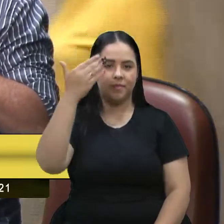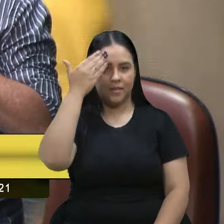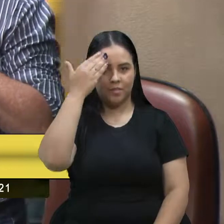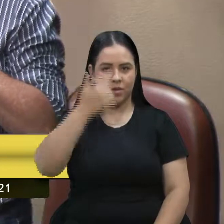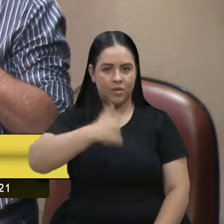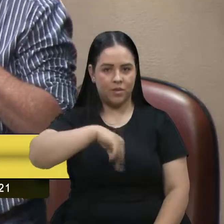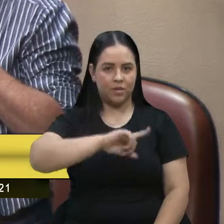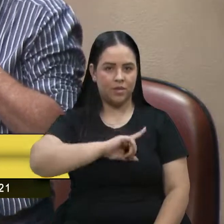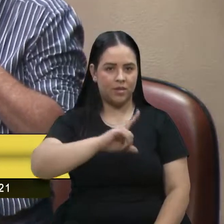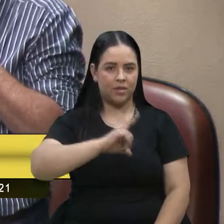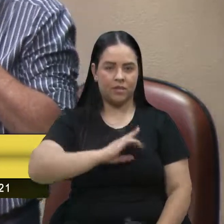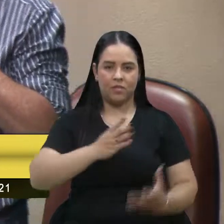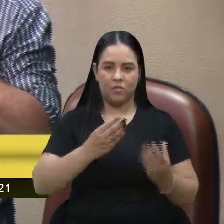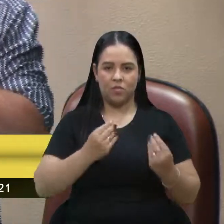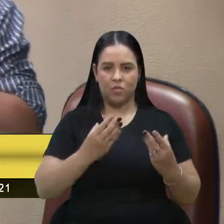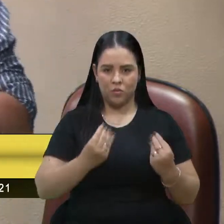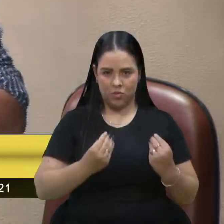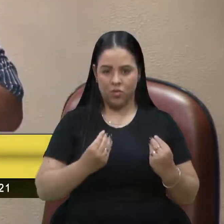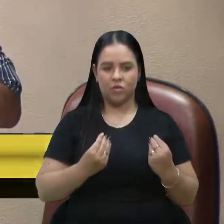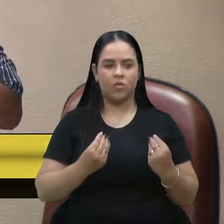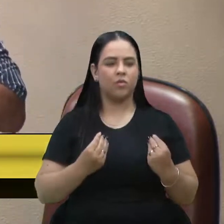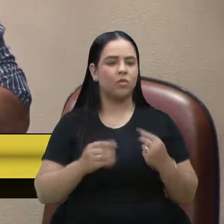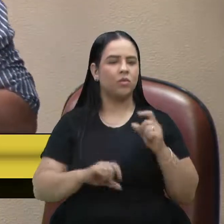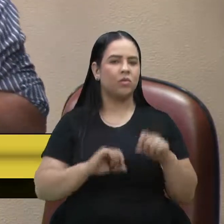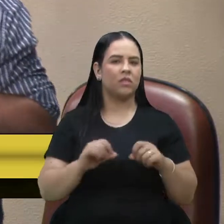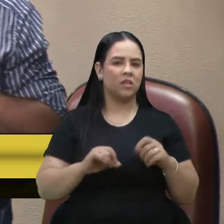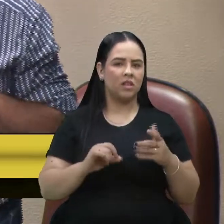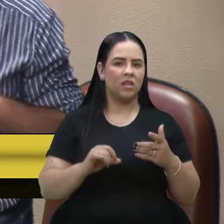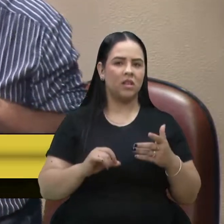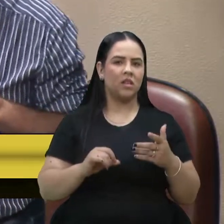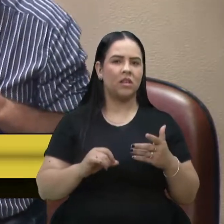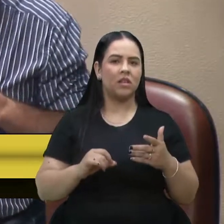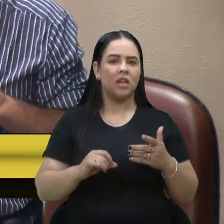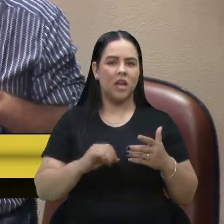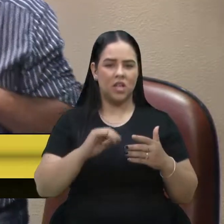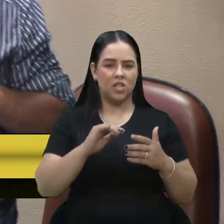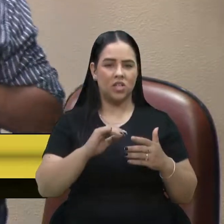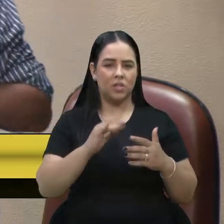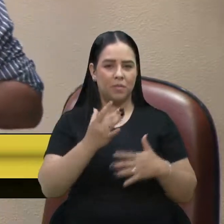gente tem muita admiração por tudo aquilo que o senhor trabalhou, né?